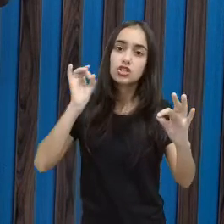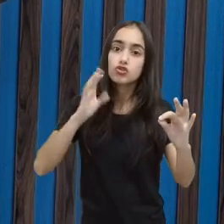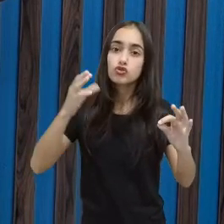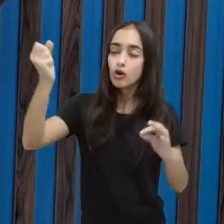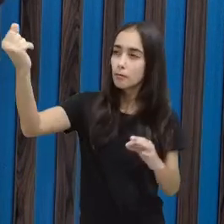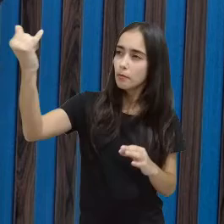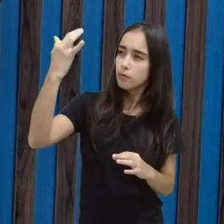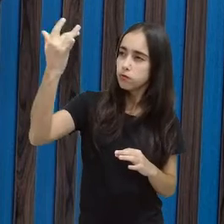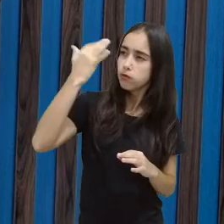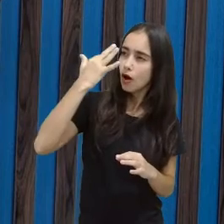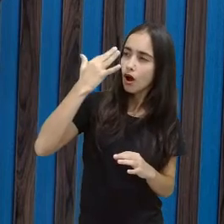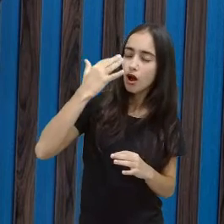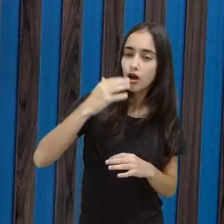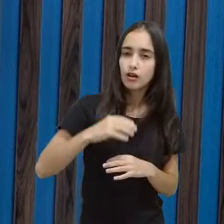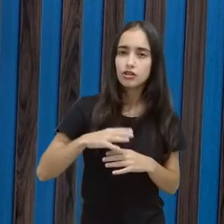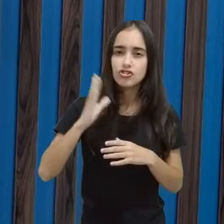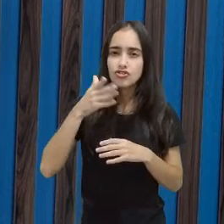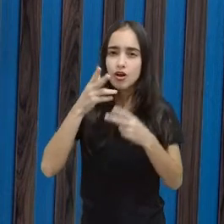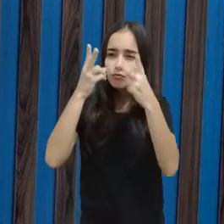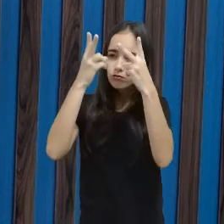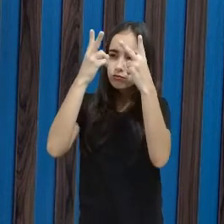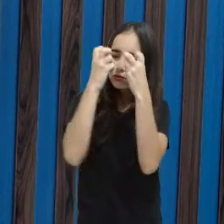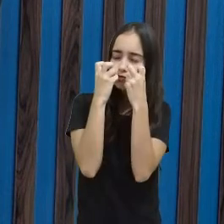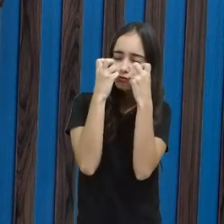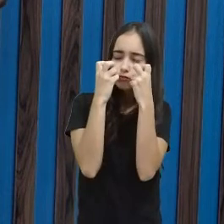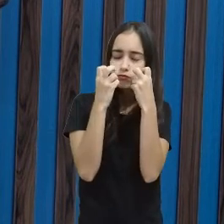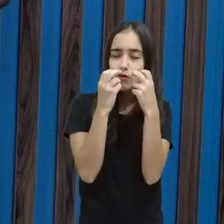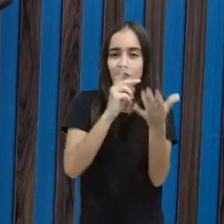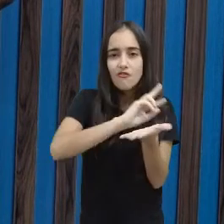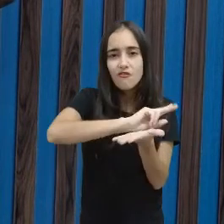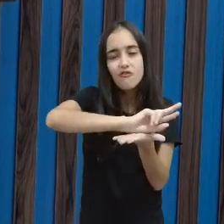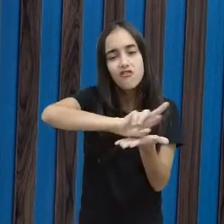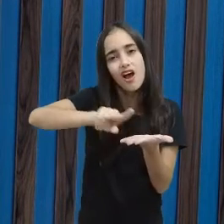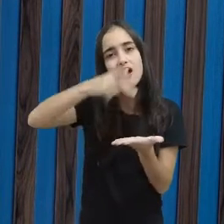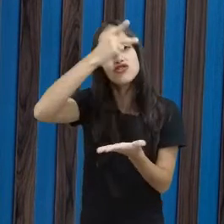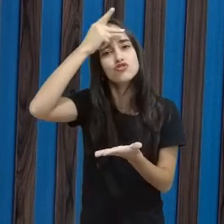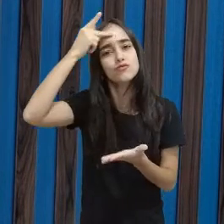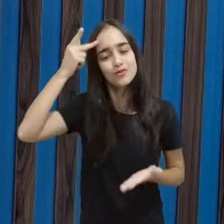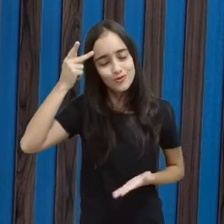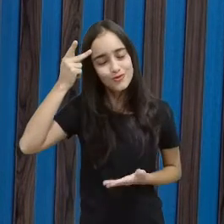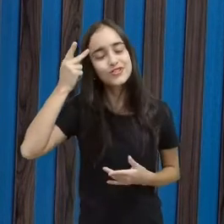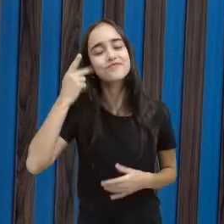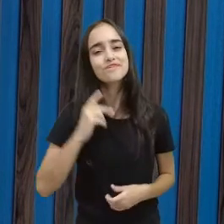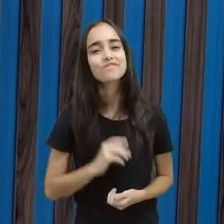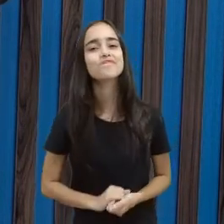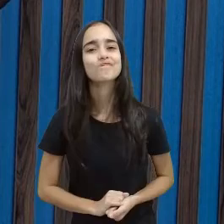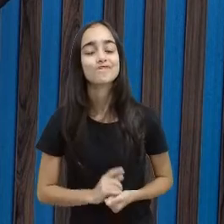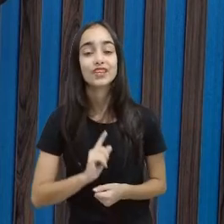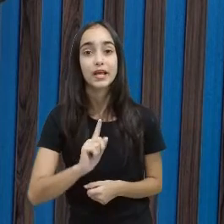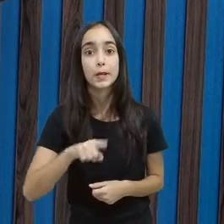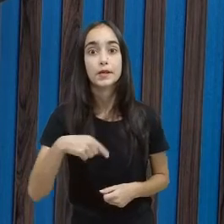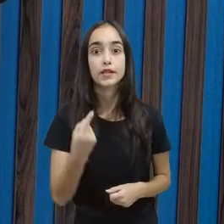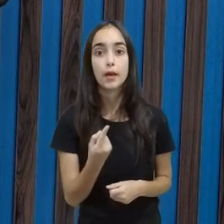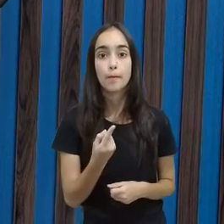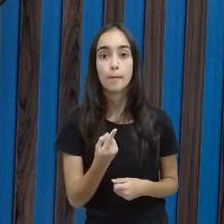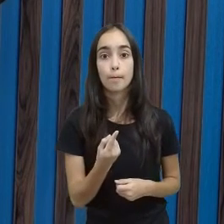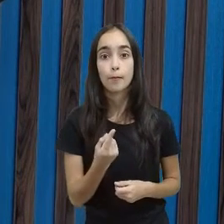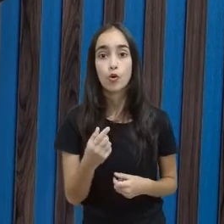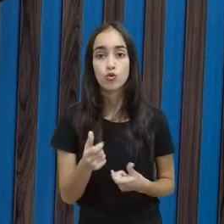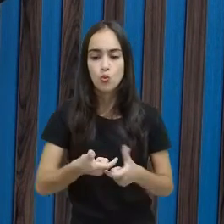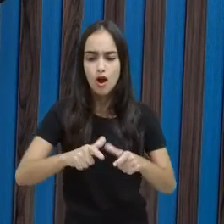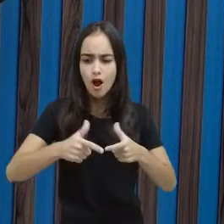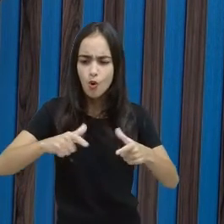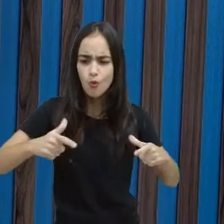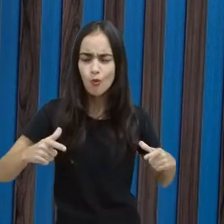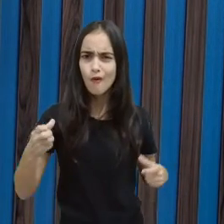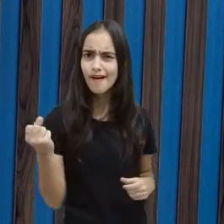cegou instantaneamente, né, vários japoneses ali. E mais na frente, né, uma grande quantidade de